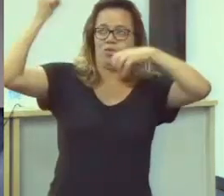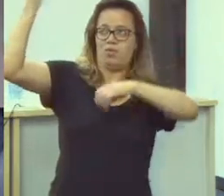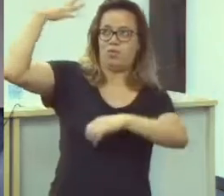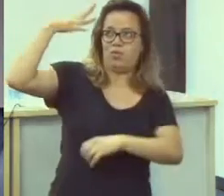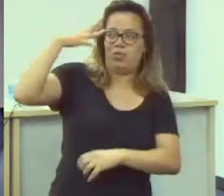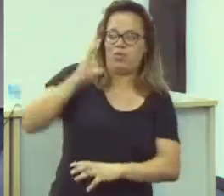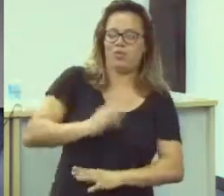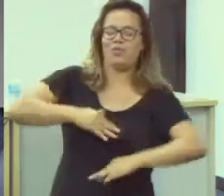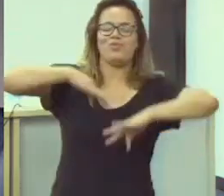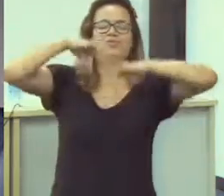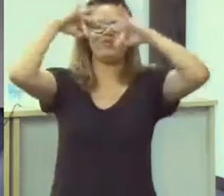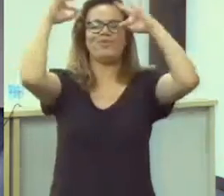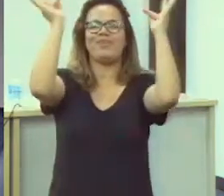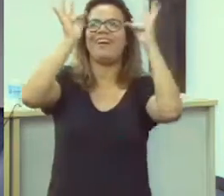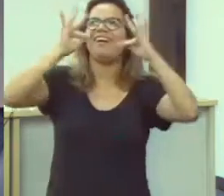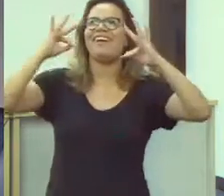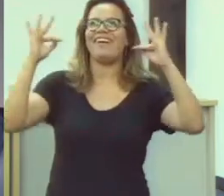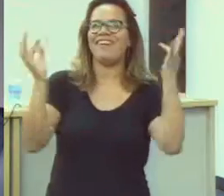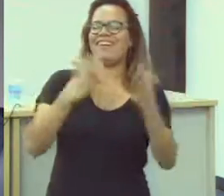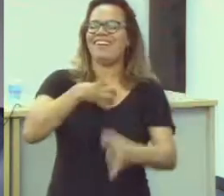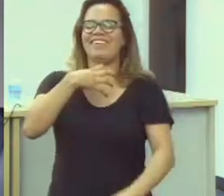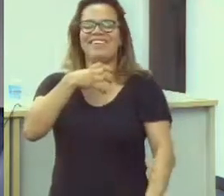do Urubu.